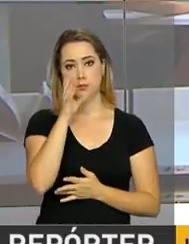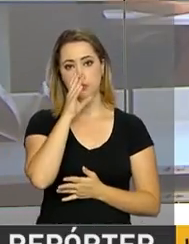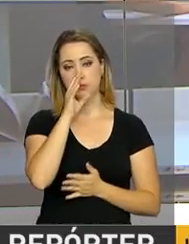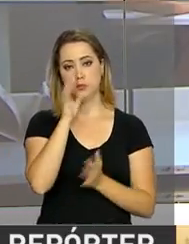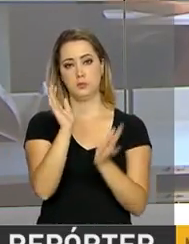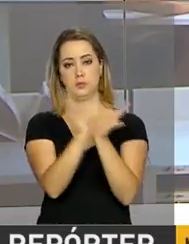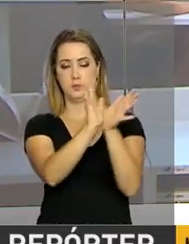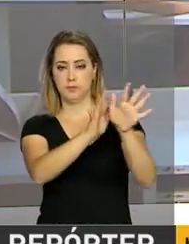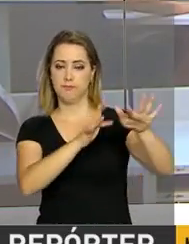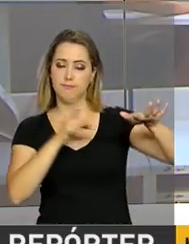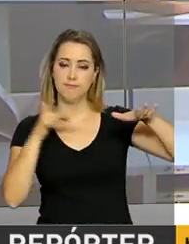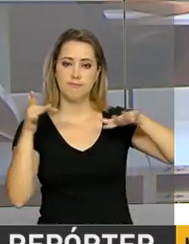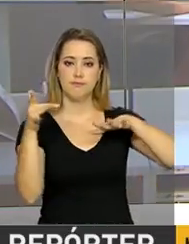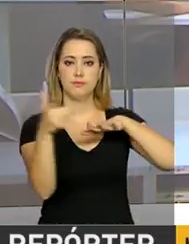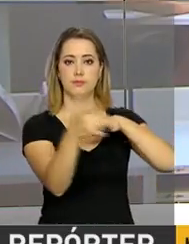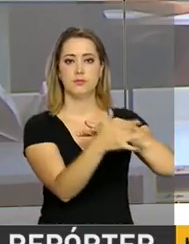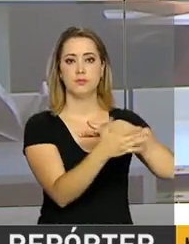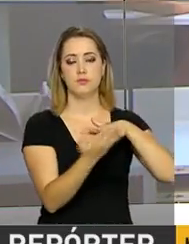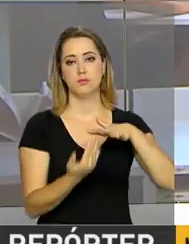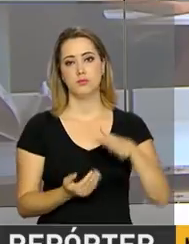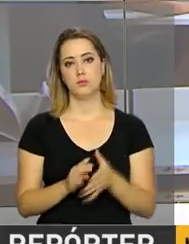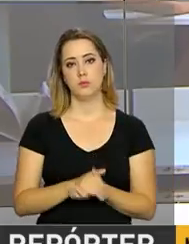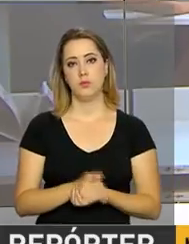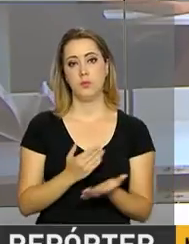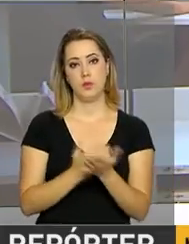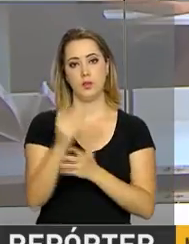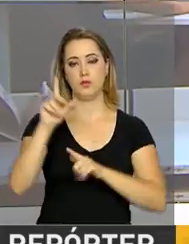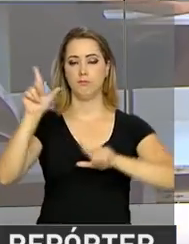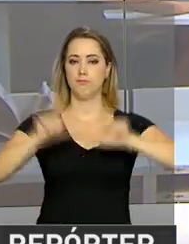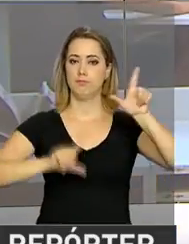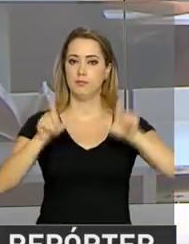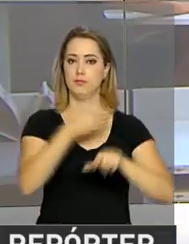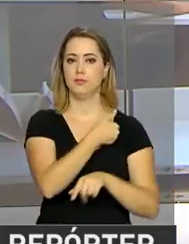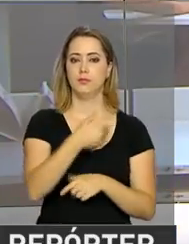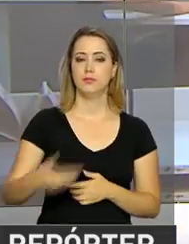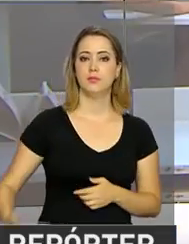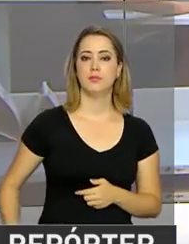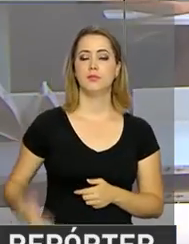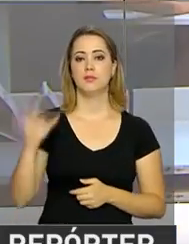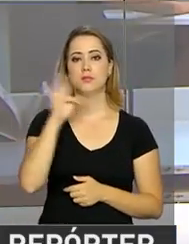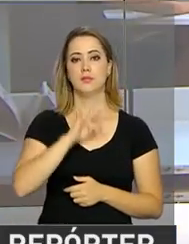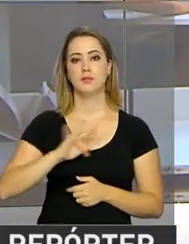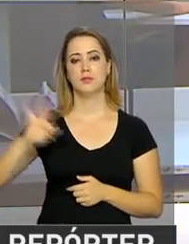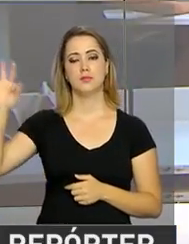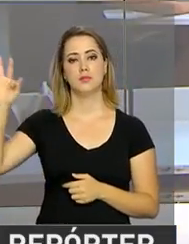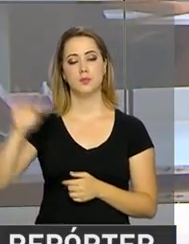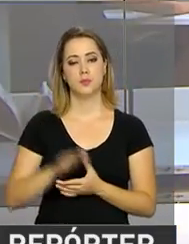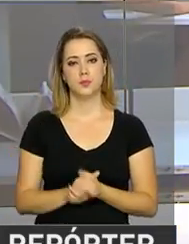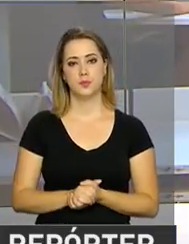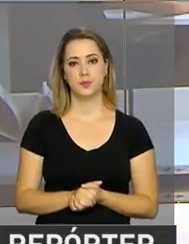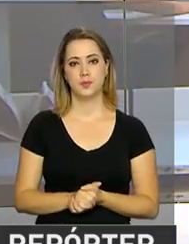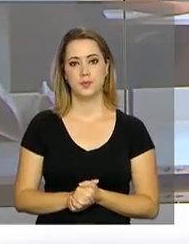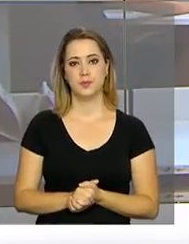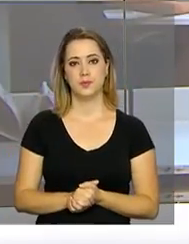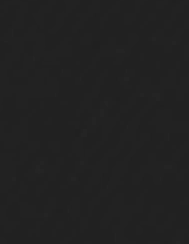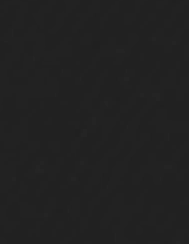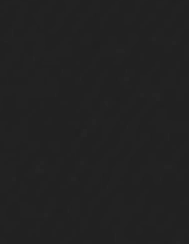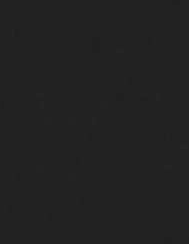acompanhe as novidades também pelas nossas redes sociais e continue com a gente e nbr a tv do governo federal